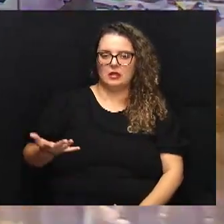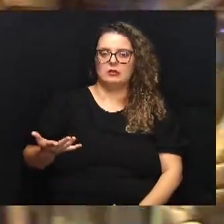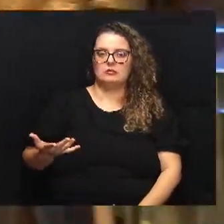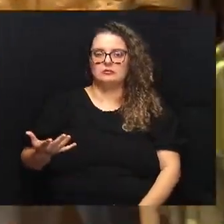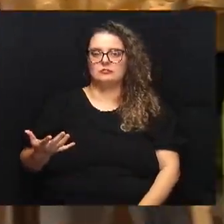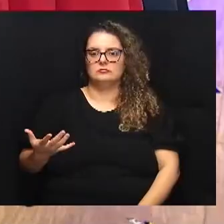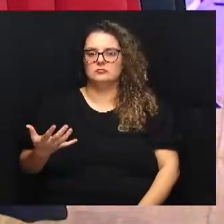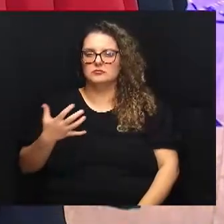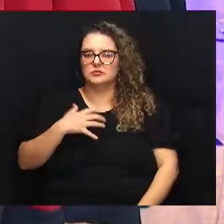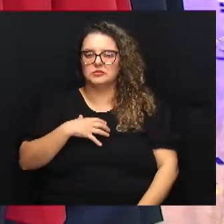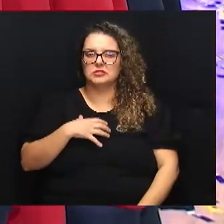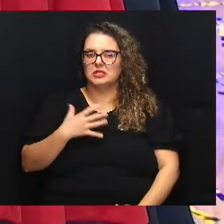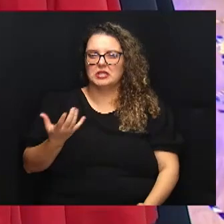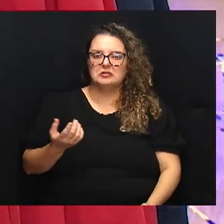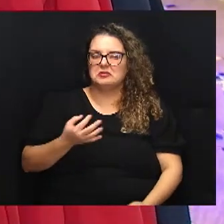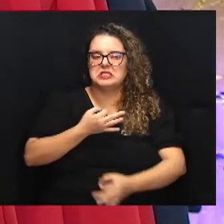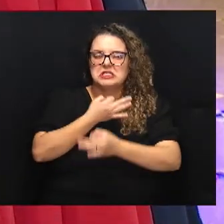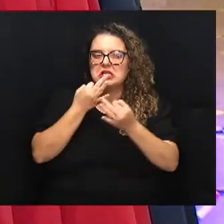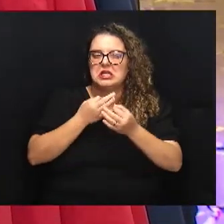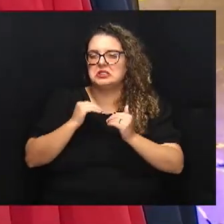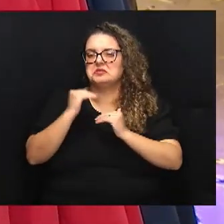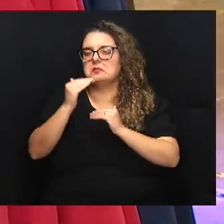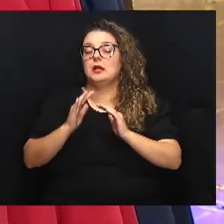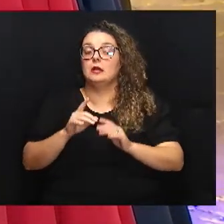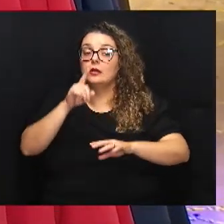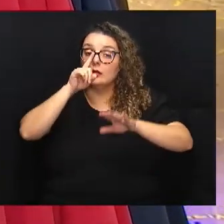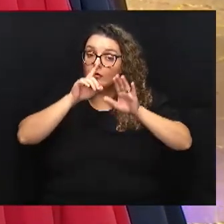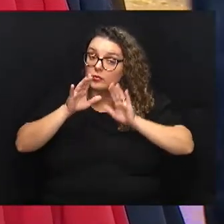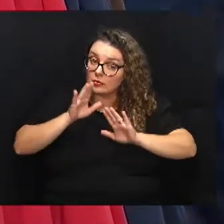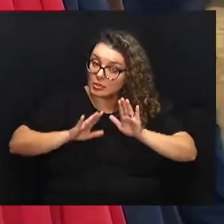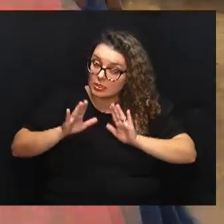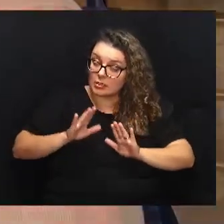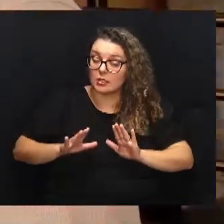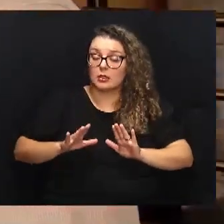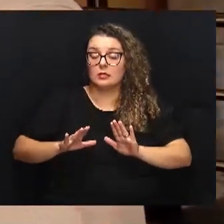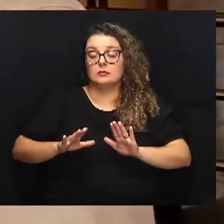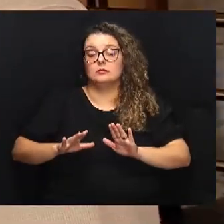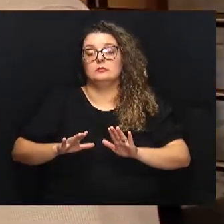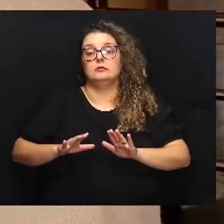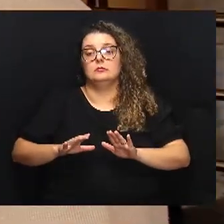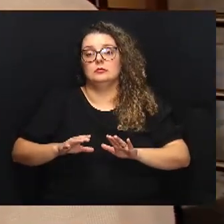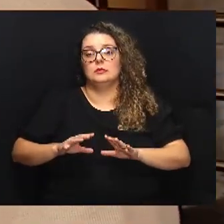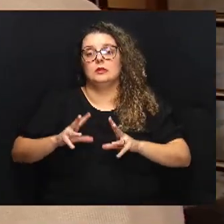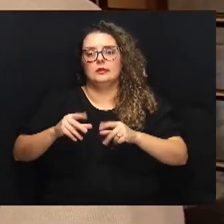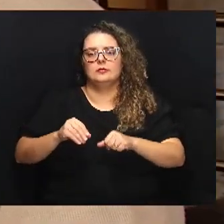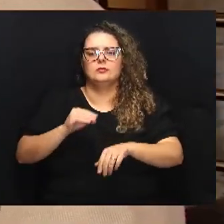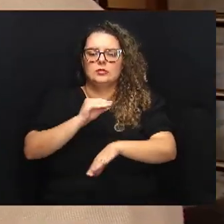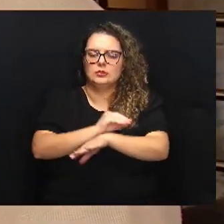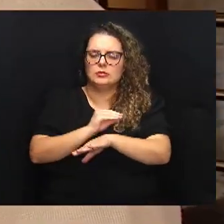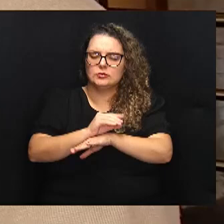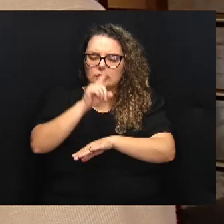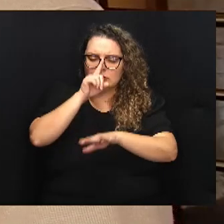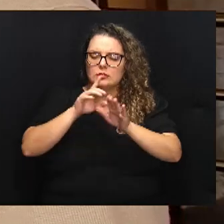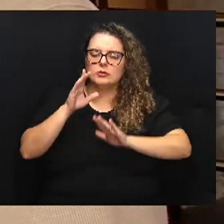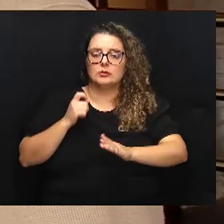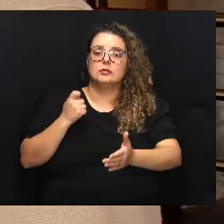condição muito excelente, precisa tomar cuidado com isso e tomando todos os cuidados de uma